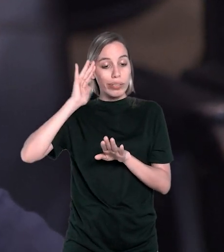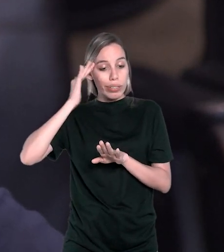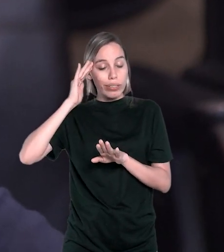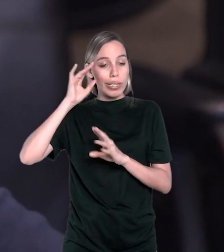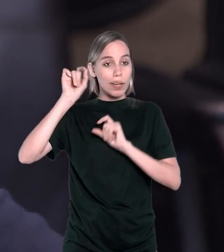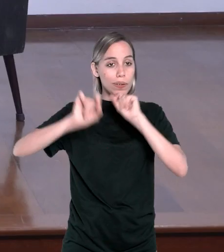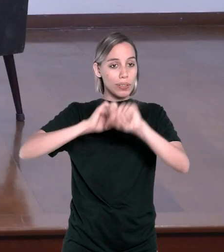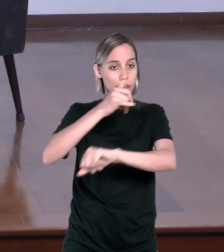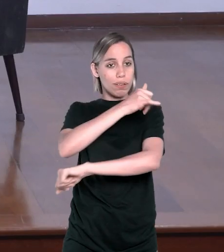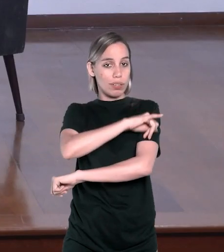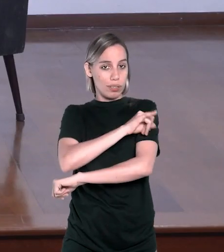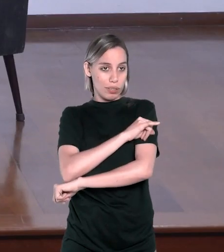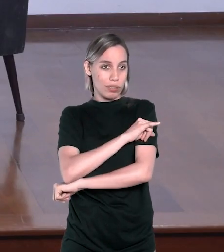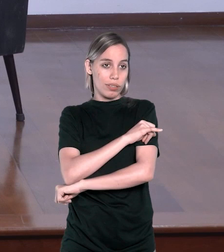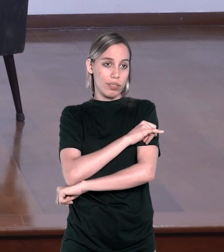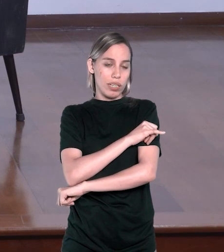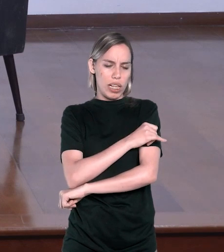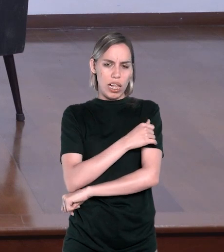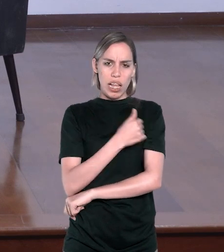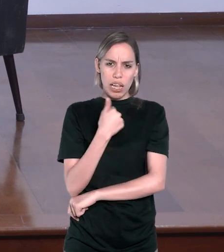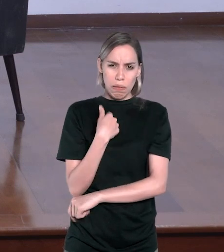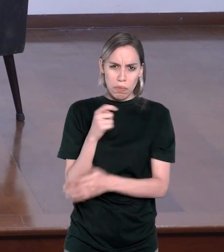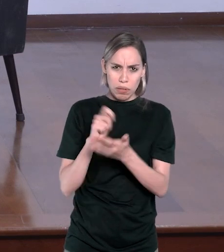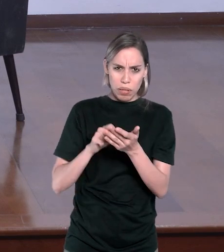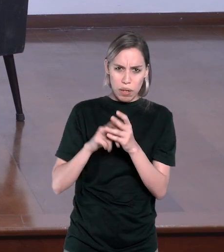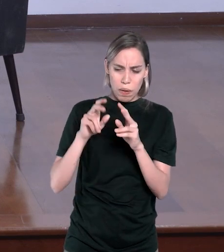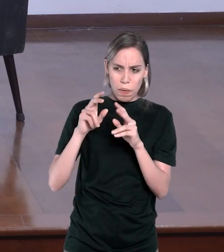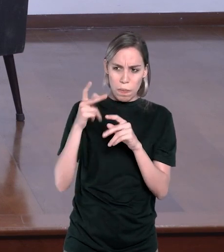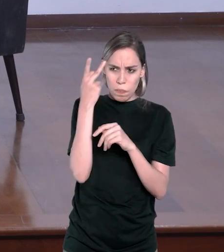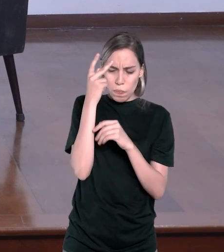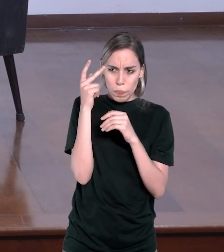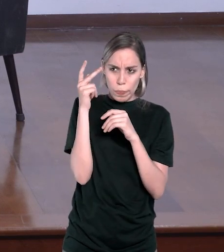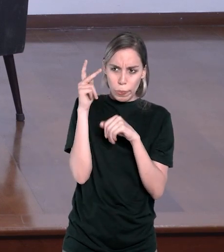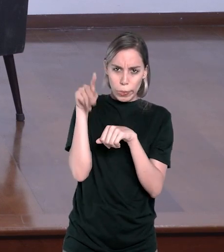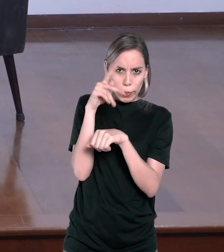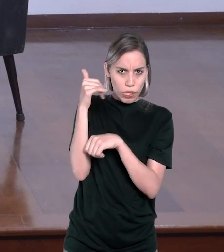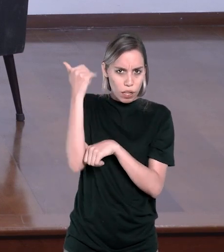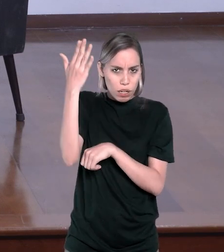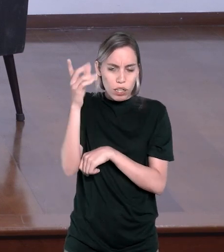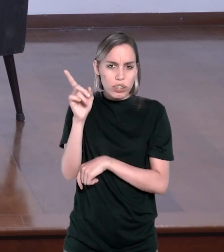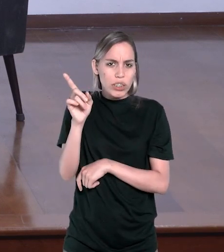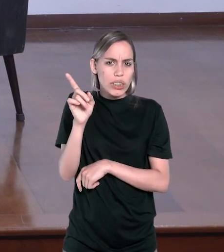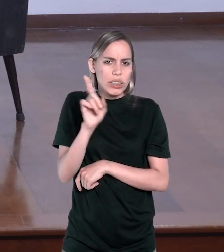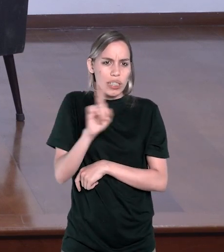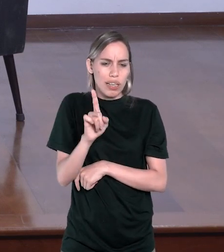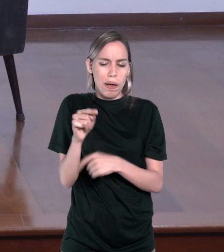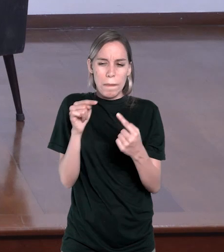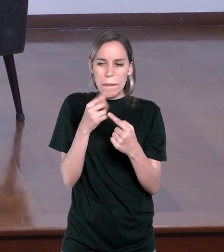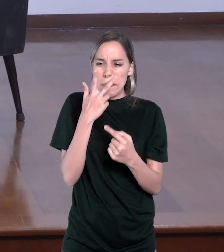mas eu acho que eu não escrevo para o exterior, e eu acho que não funciona muito. Assim. Eu acho que ficaria engessado o livro, ficaria sem